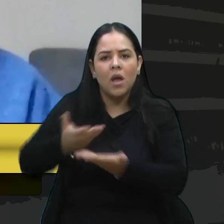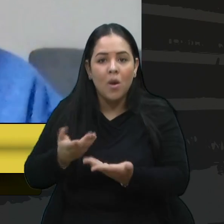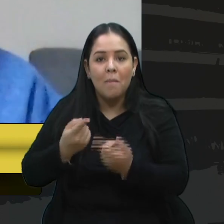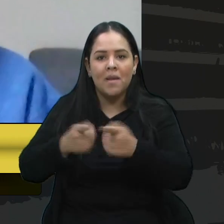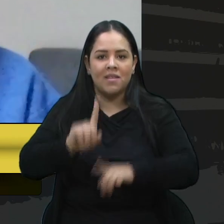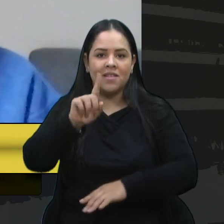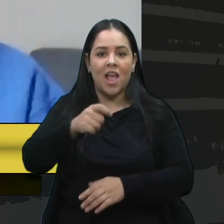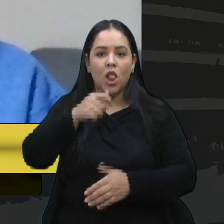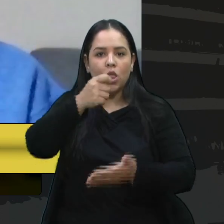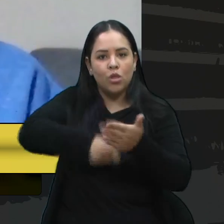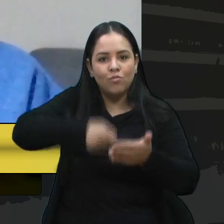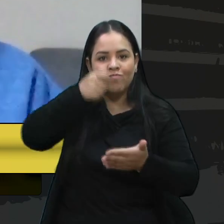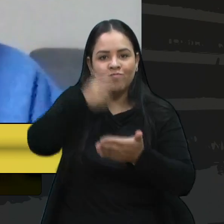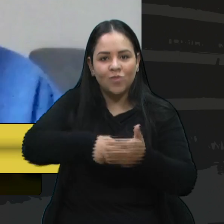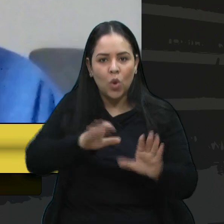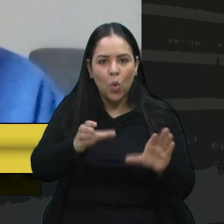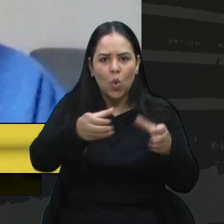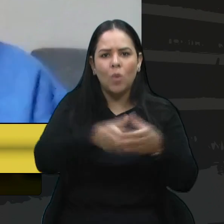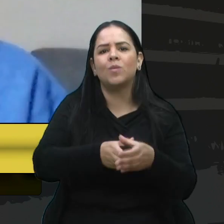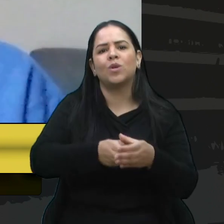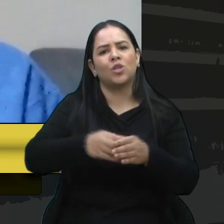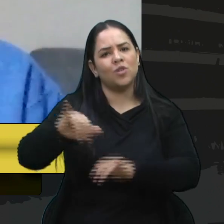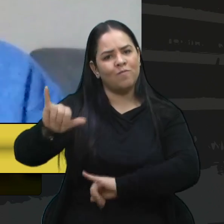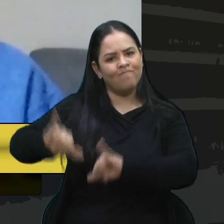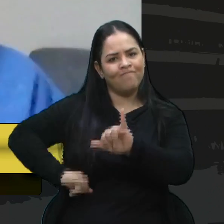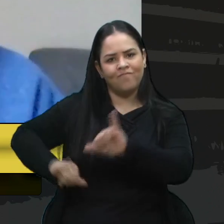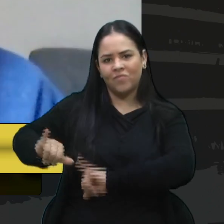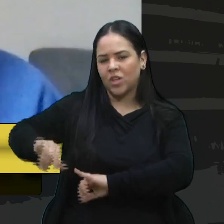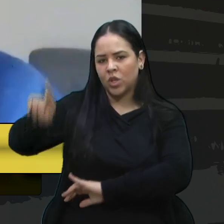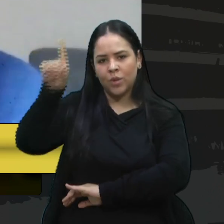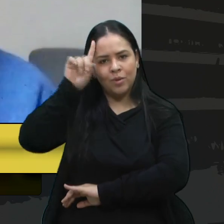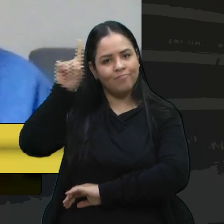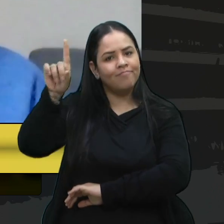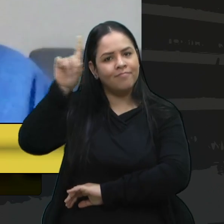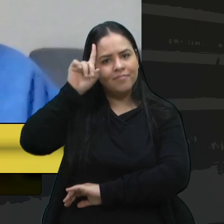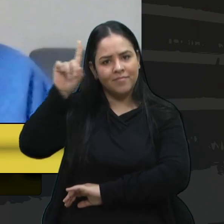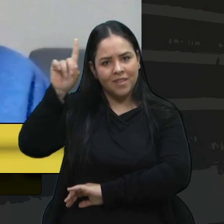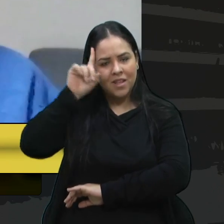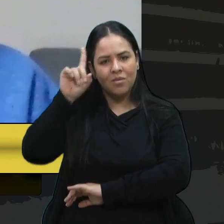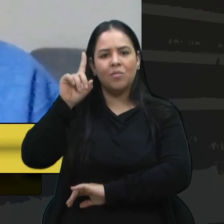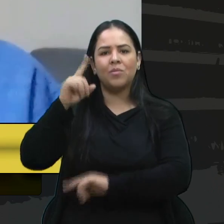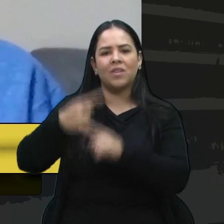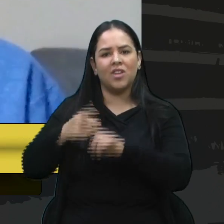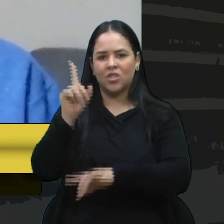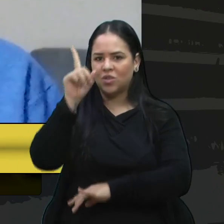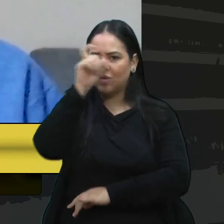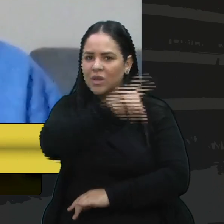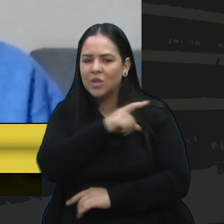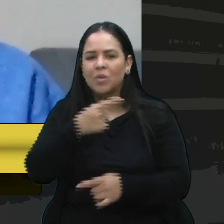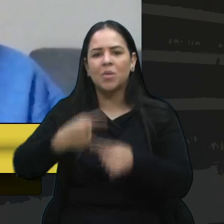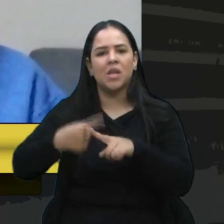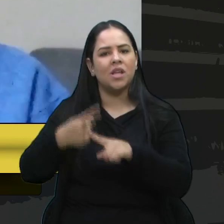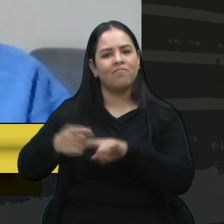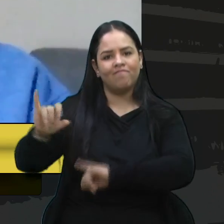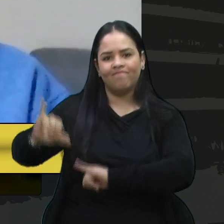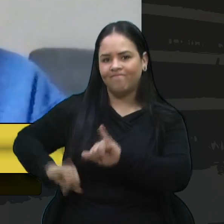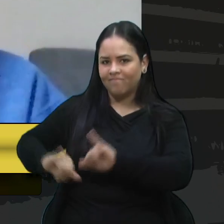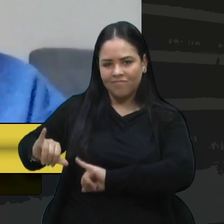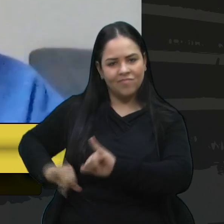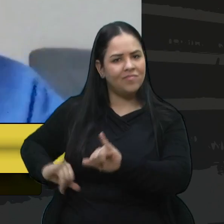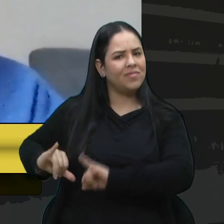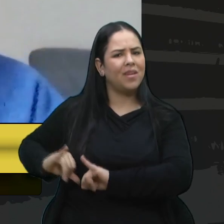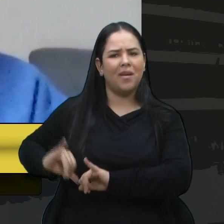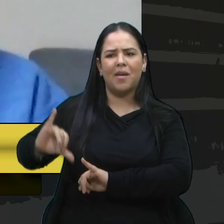de uma classe que sofre diariamente com as dificuldades, que sofreu já